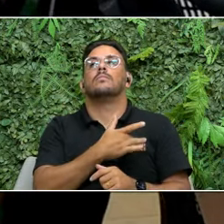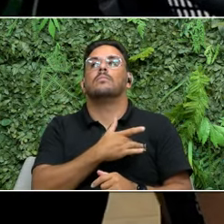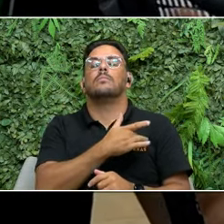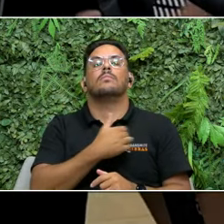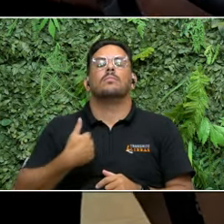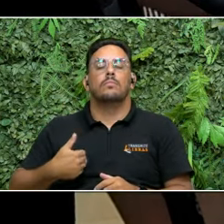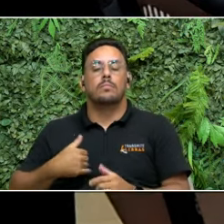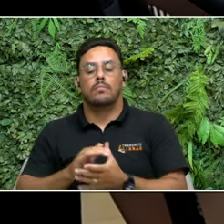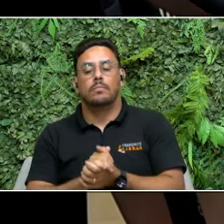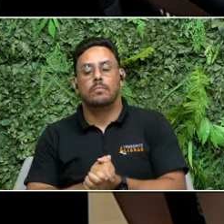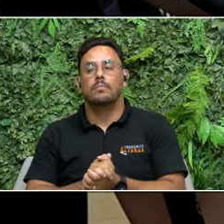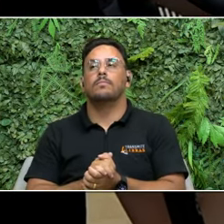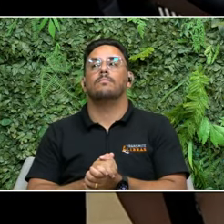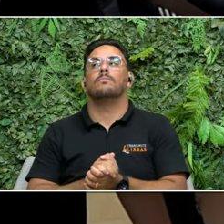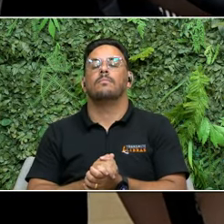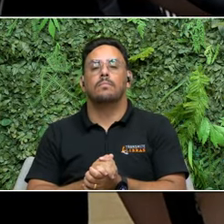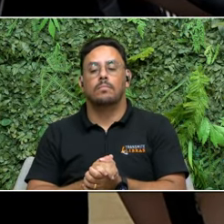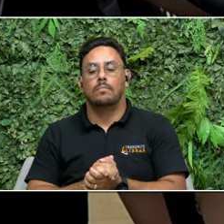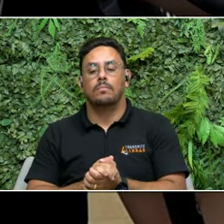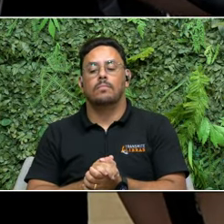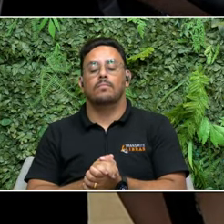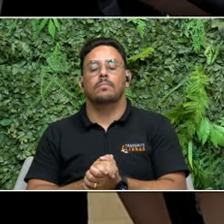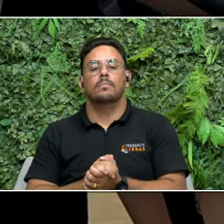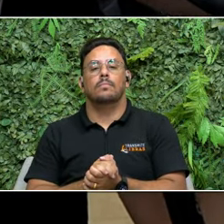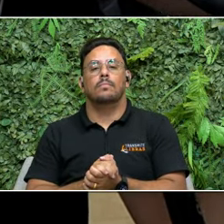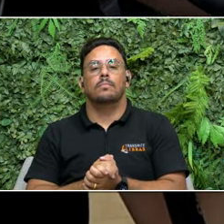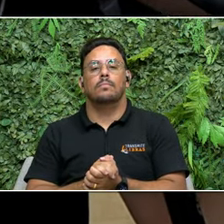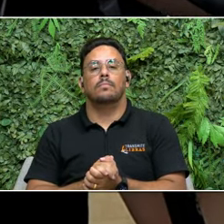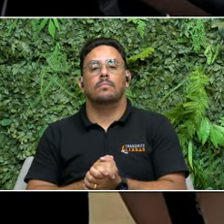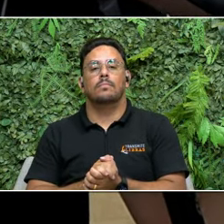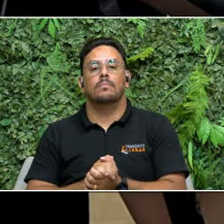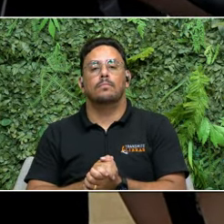você vai